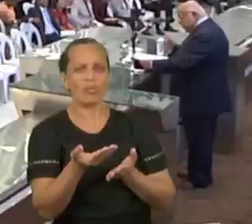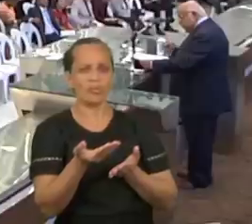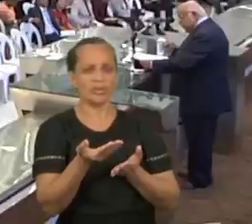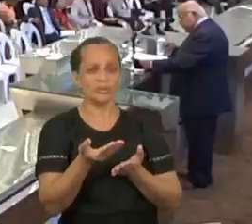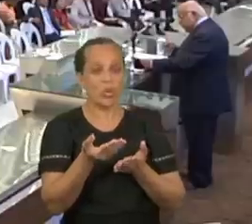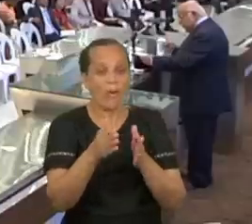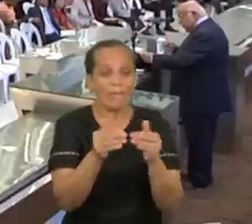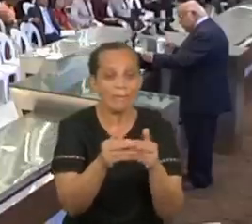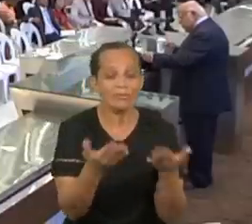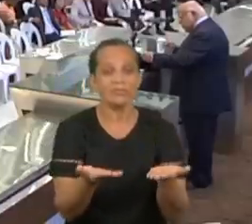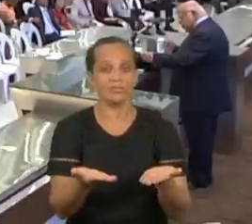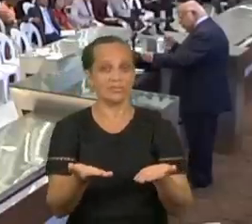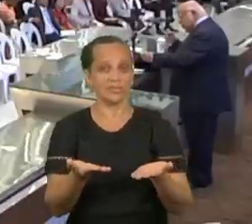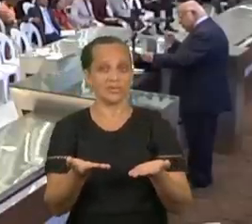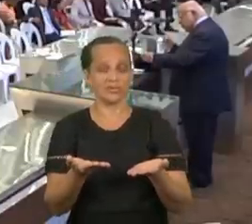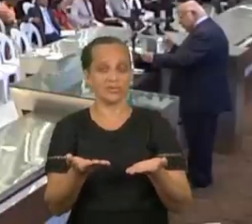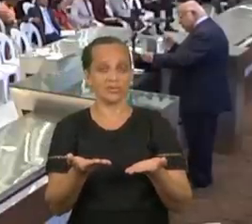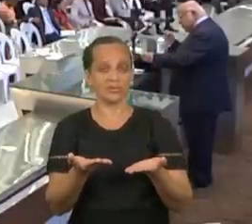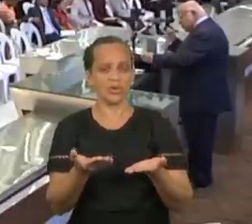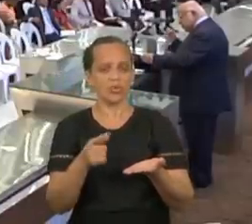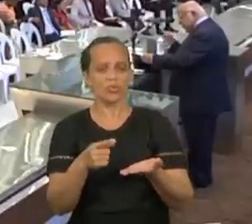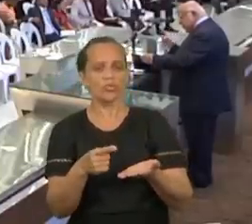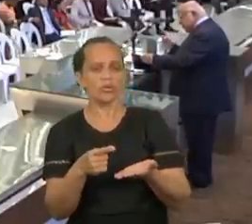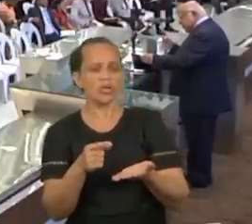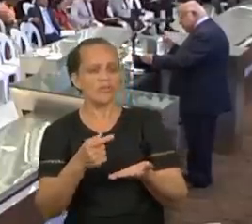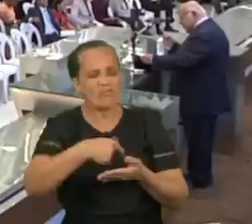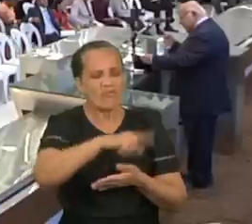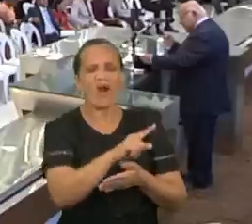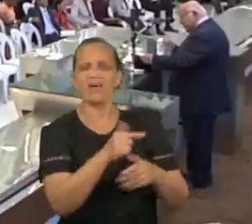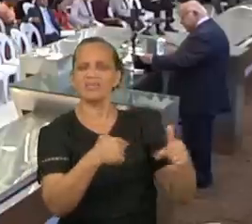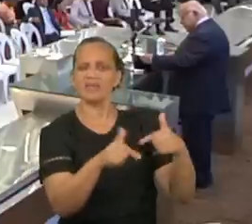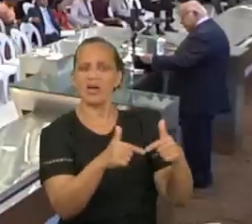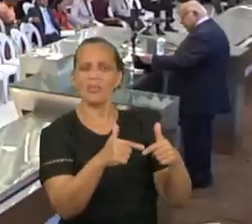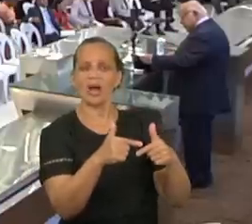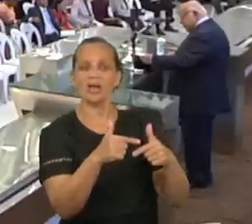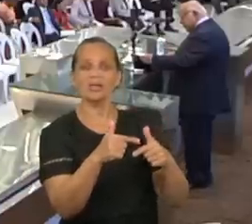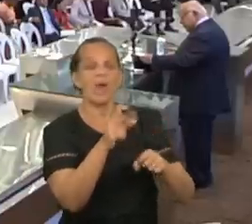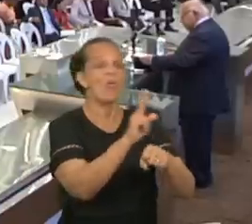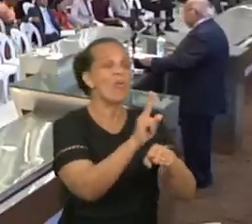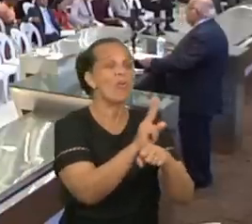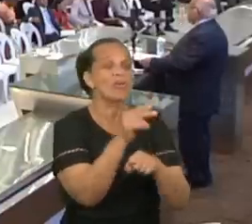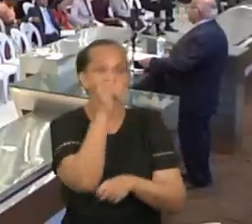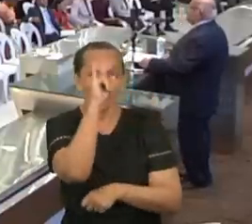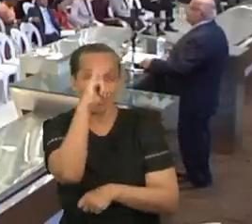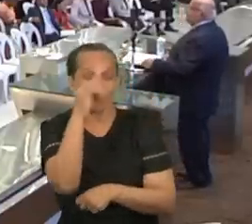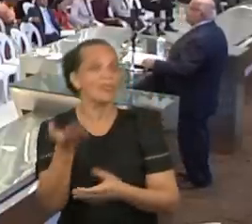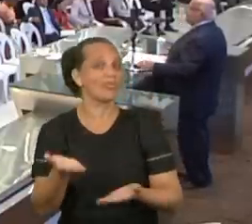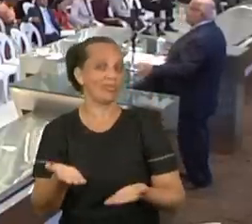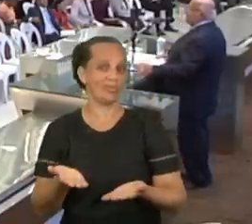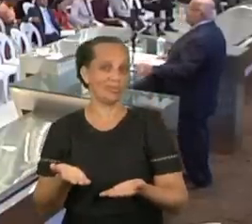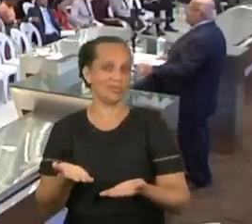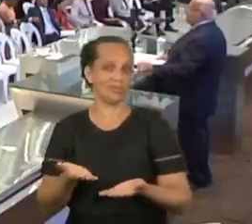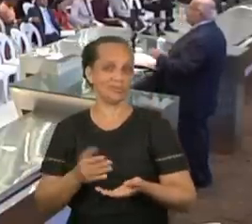qual mandou o quão mandou para os seus Campos a pai sentar o quê porcos